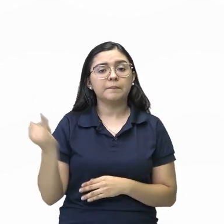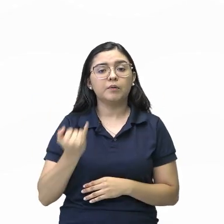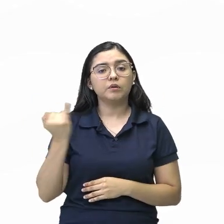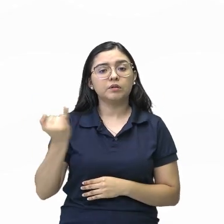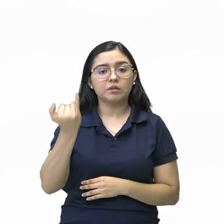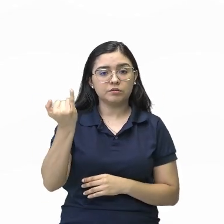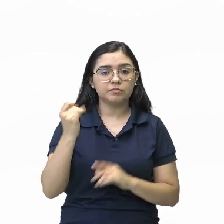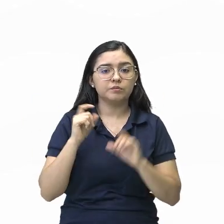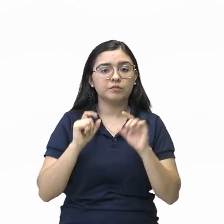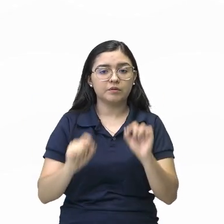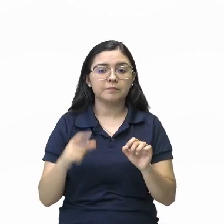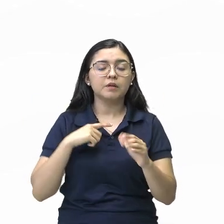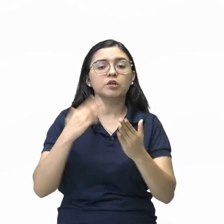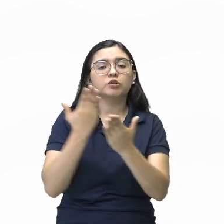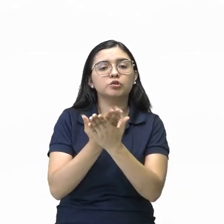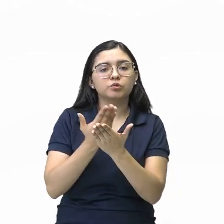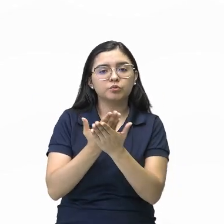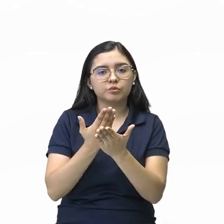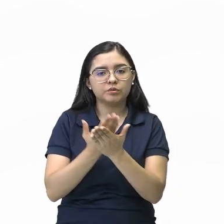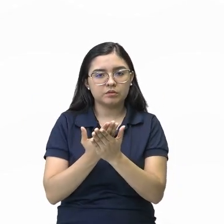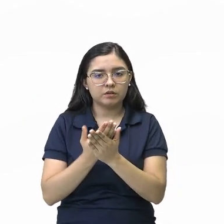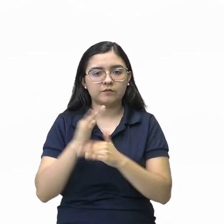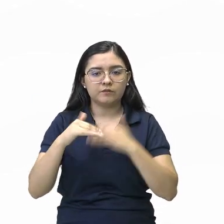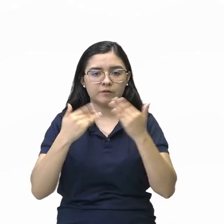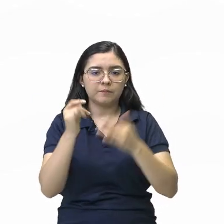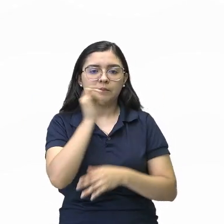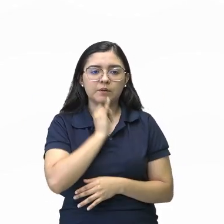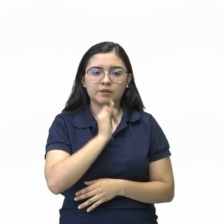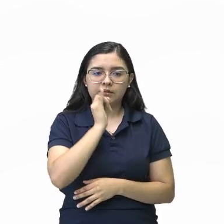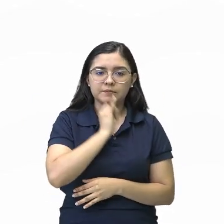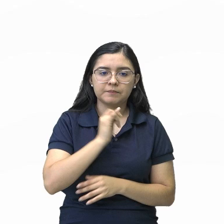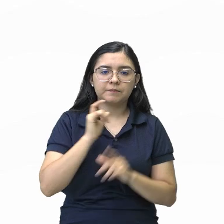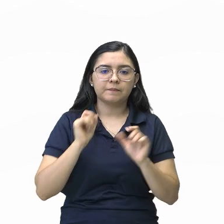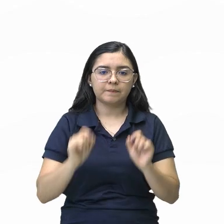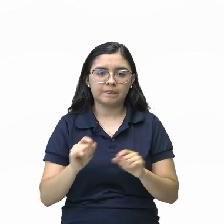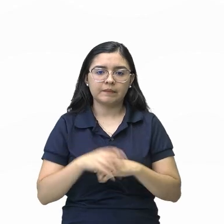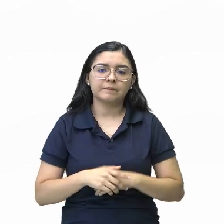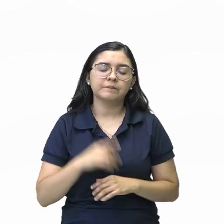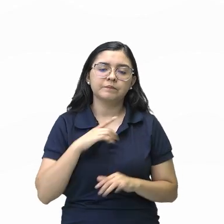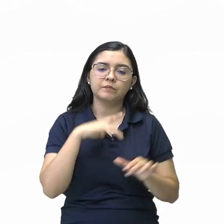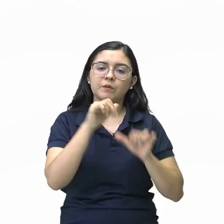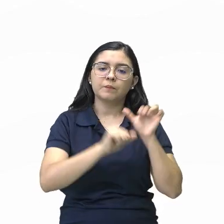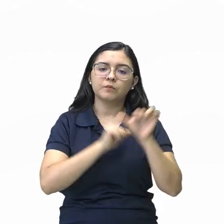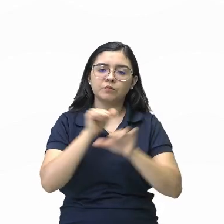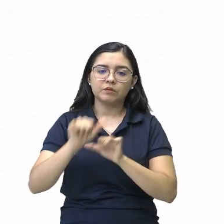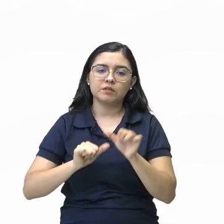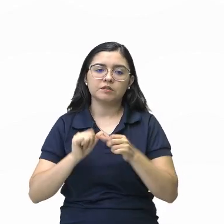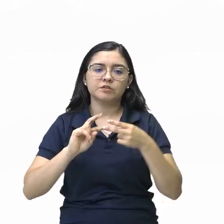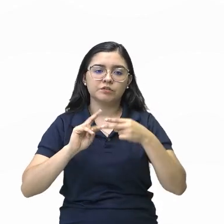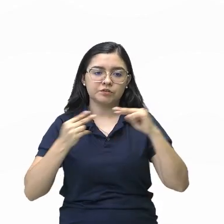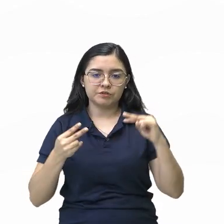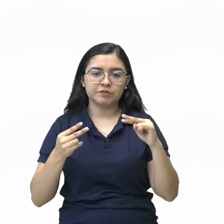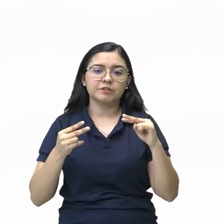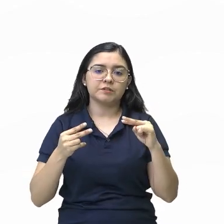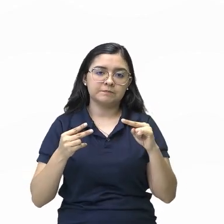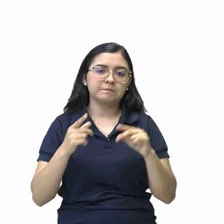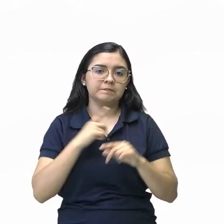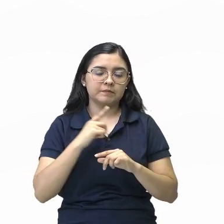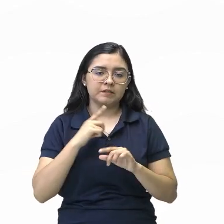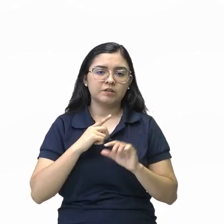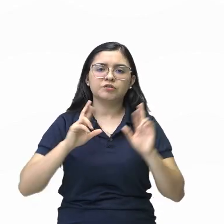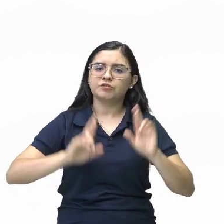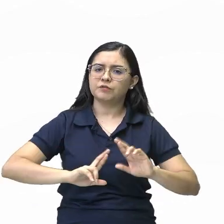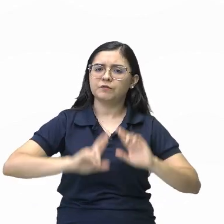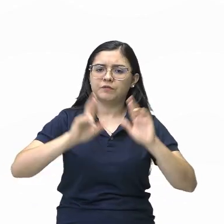importantíssimos para fazer o estudo da evolução. Exemplo aí, como pequenas mudanças genéticas criam grandes